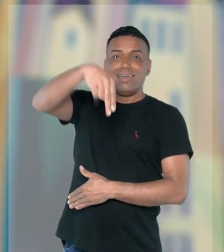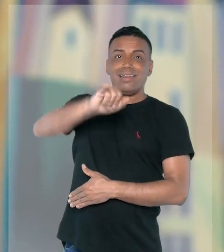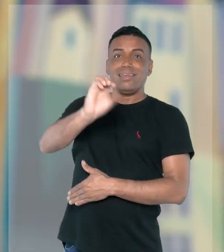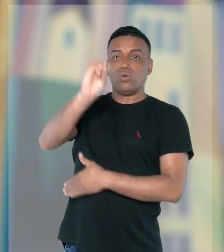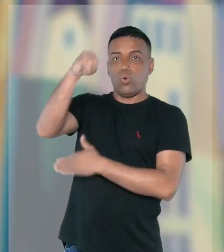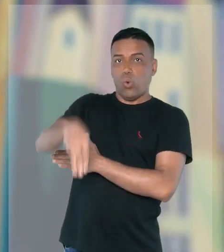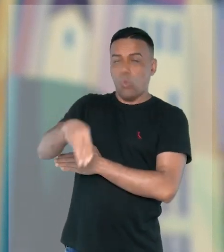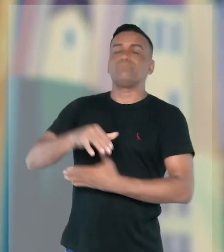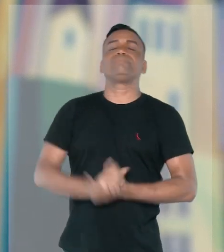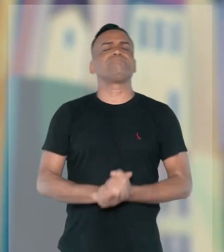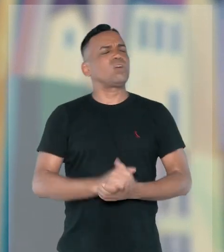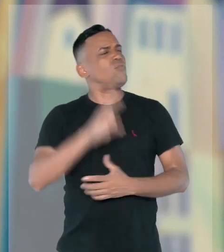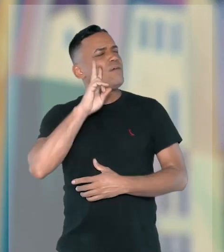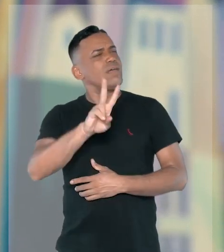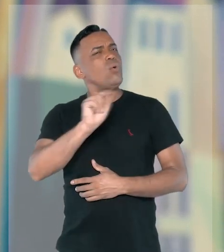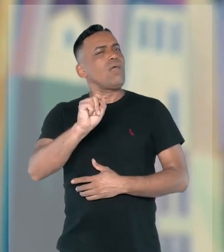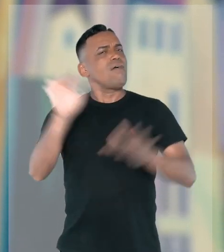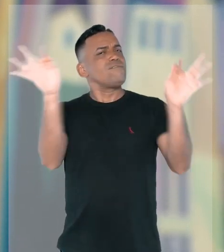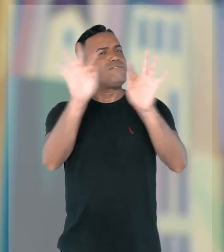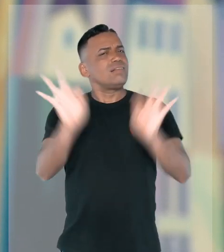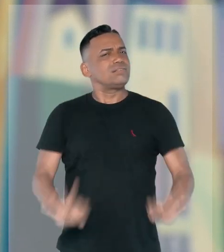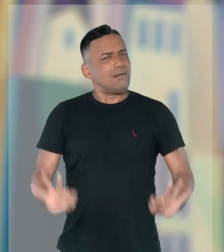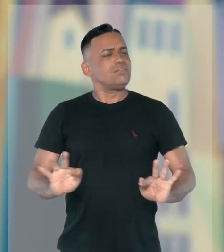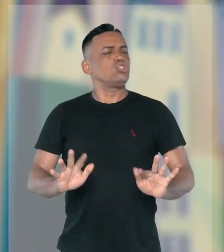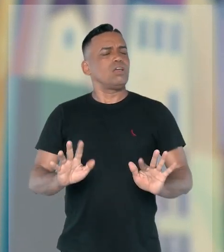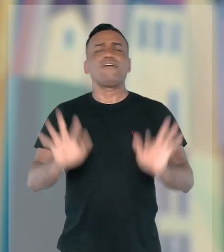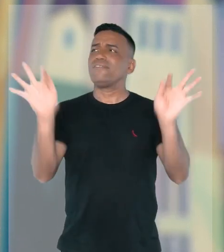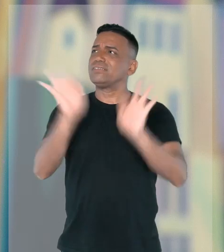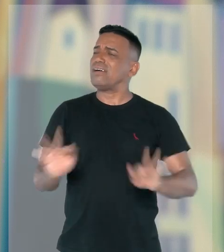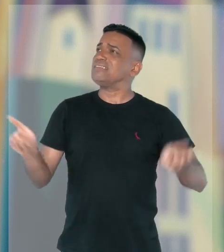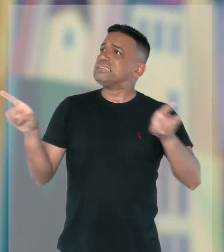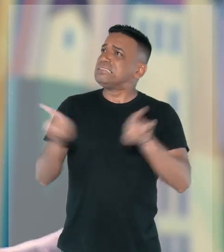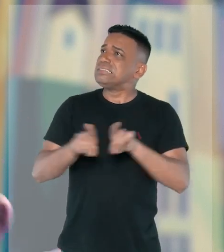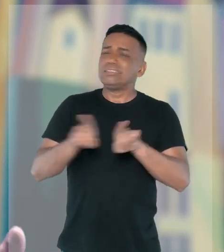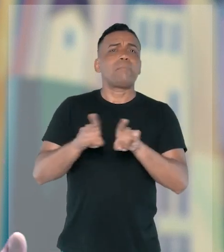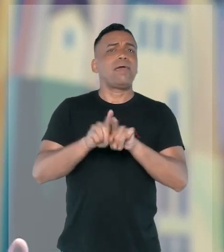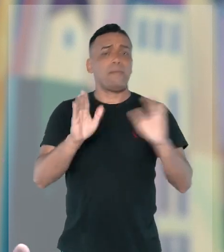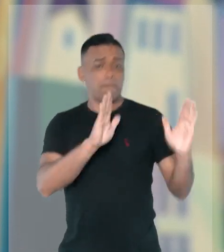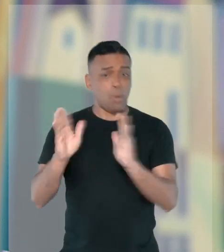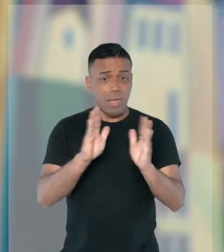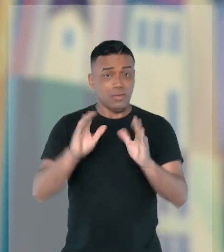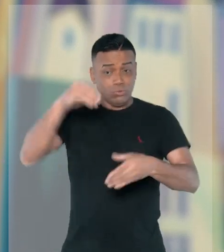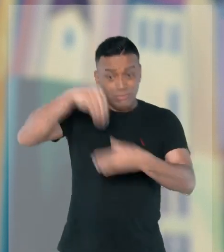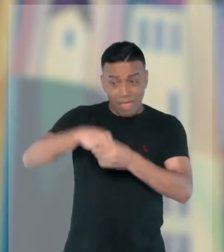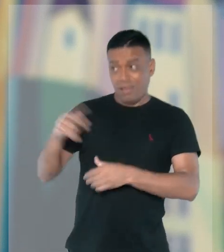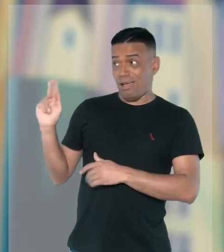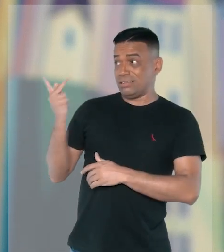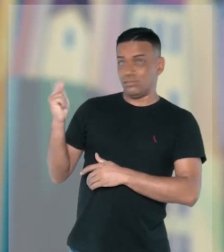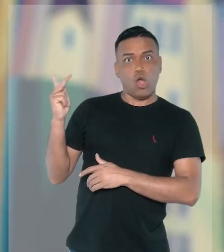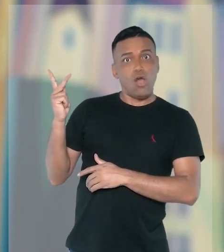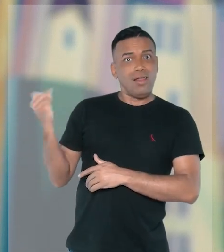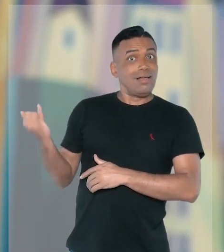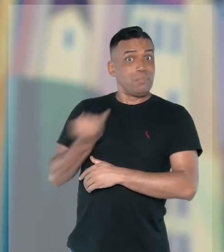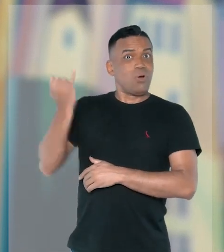Mas a gente vai ver que a felicidade também ganha em determinado momento da história, daí a importância